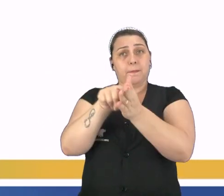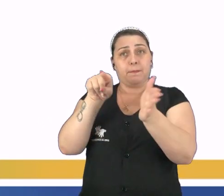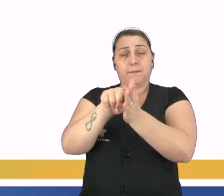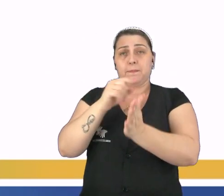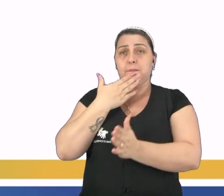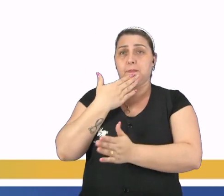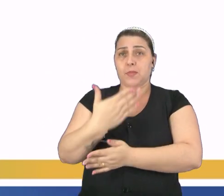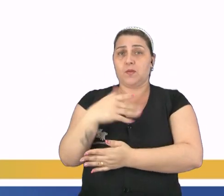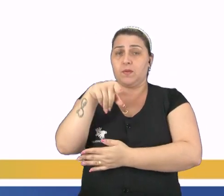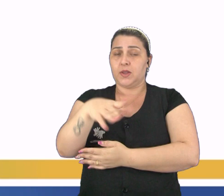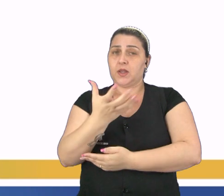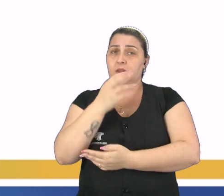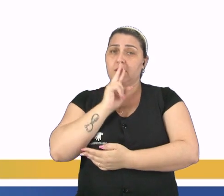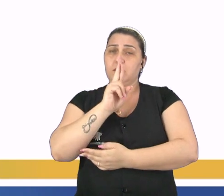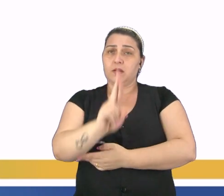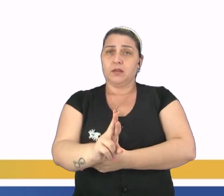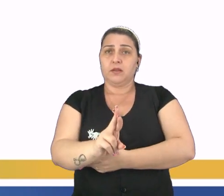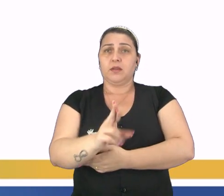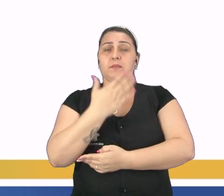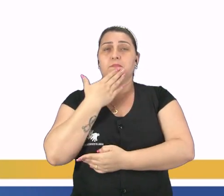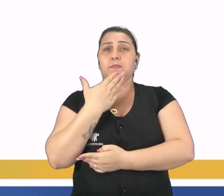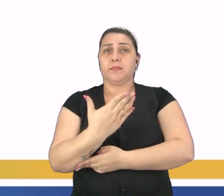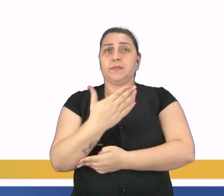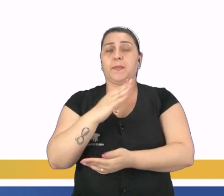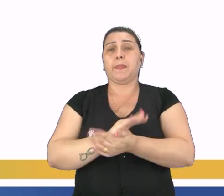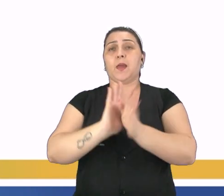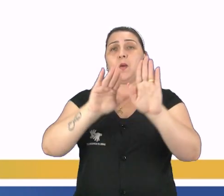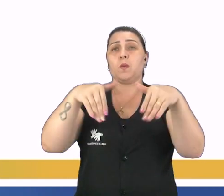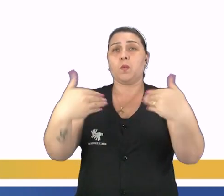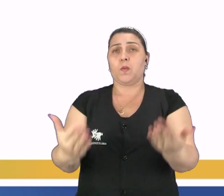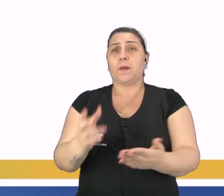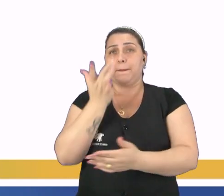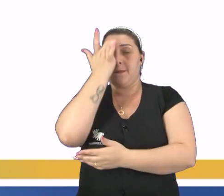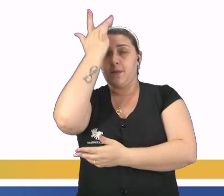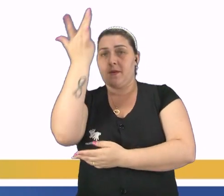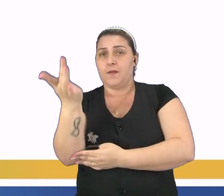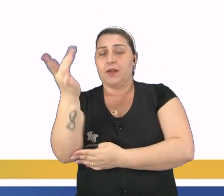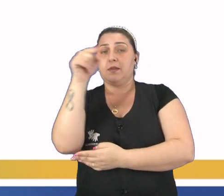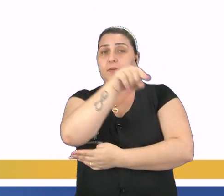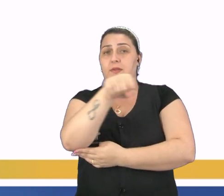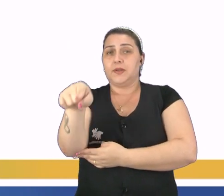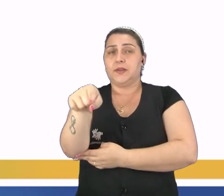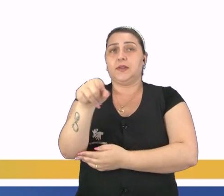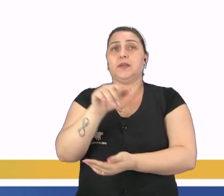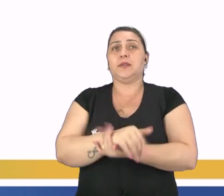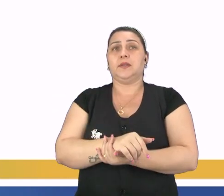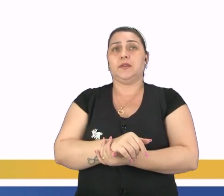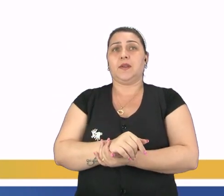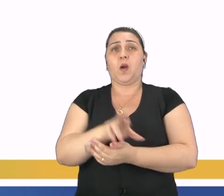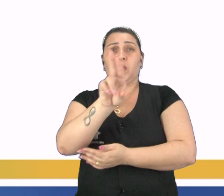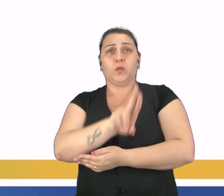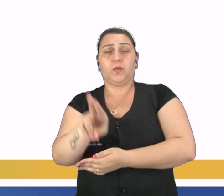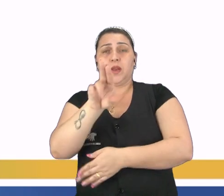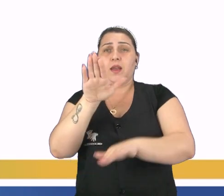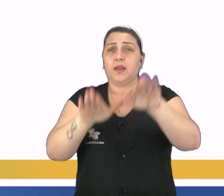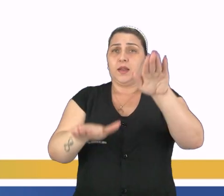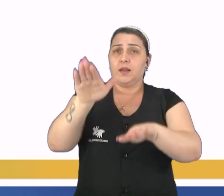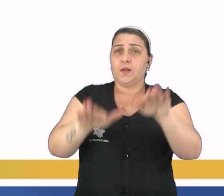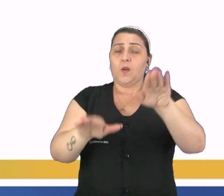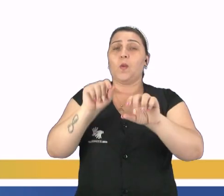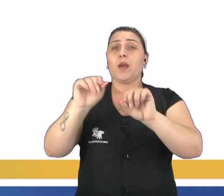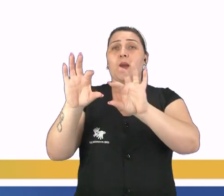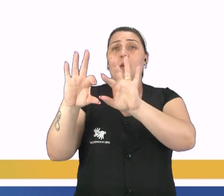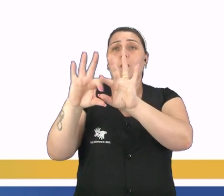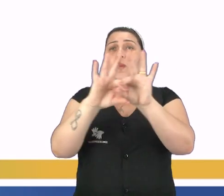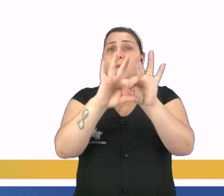pedindo, aquilo que você quer resolver está pedindo. Qual é a maneira mais fácil, então, para você? E aí a gente vai usar dependendo do que